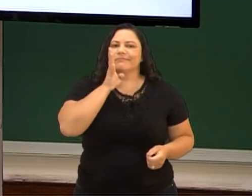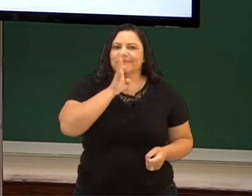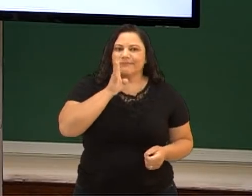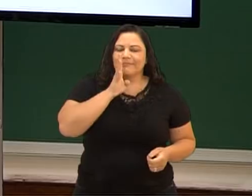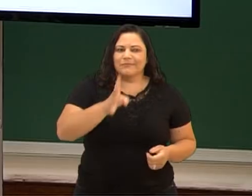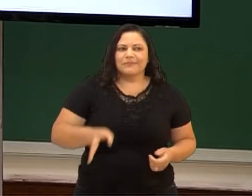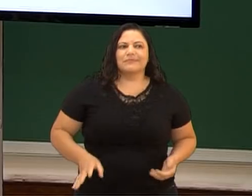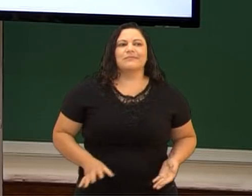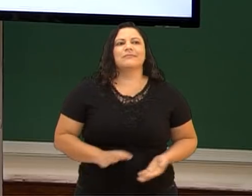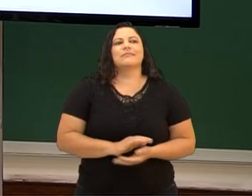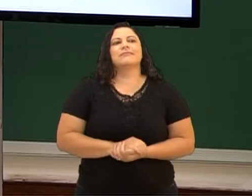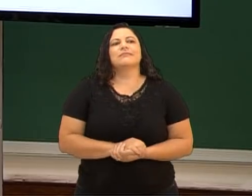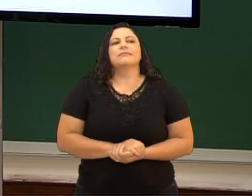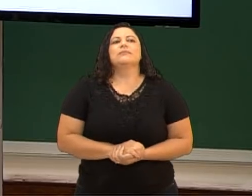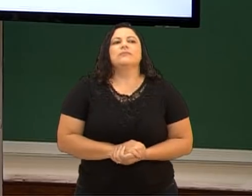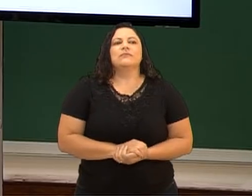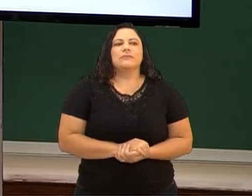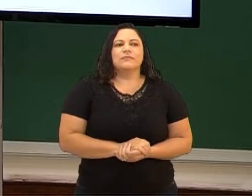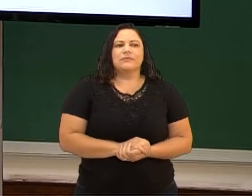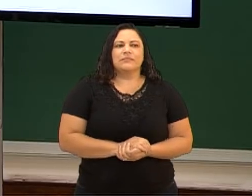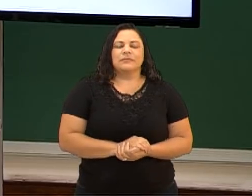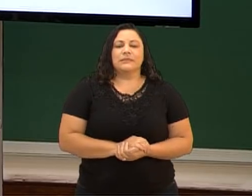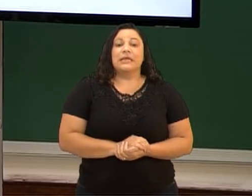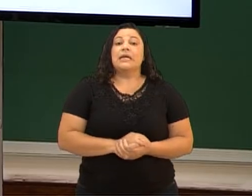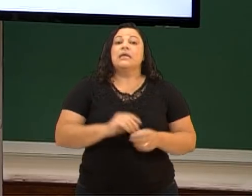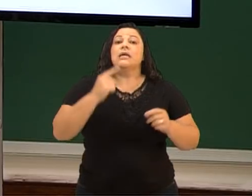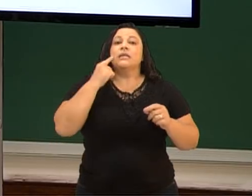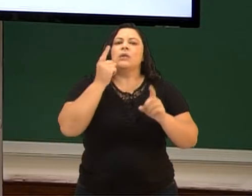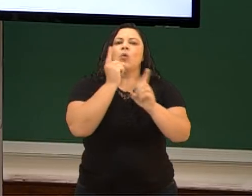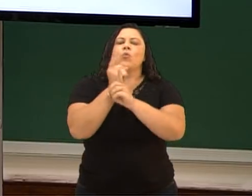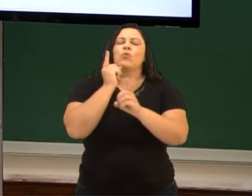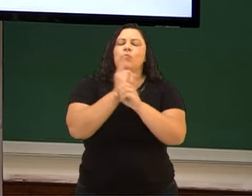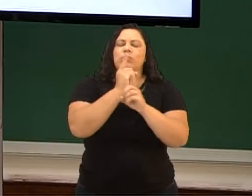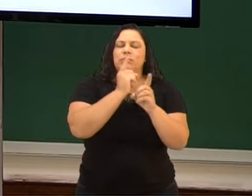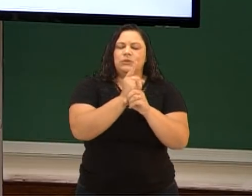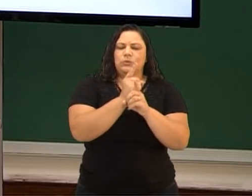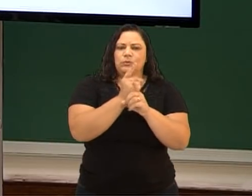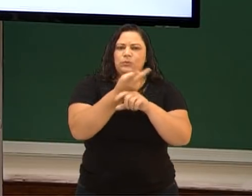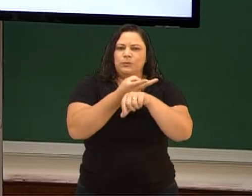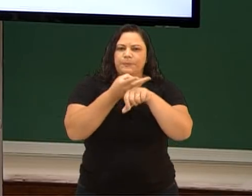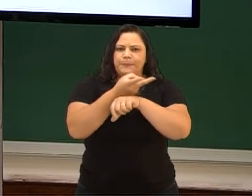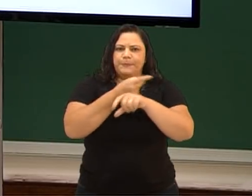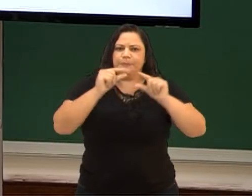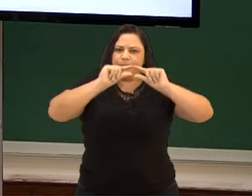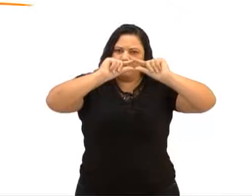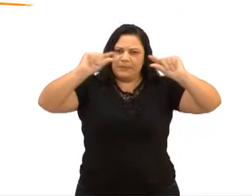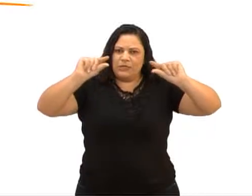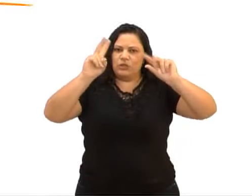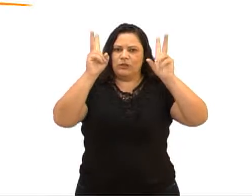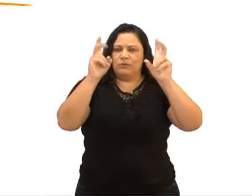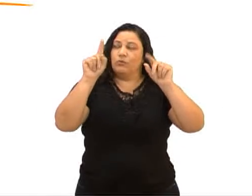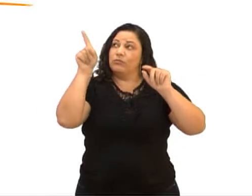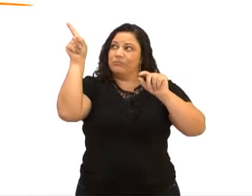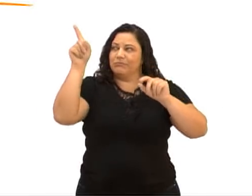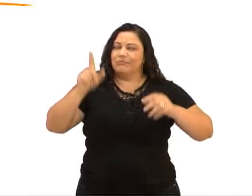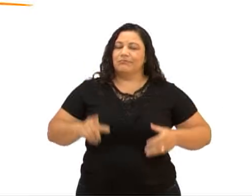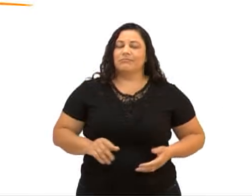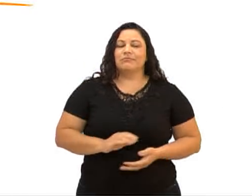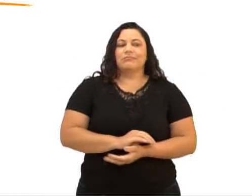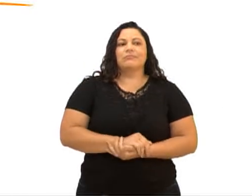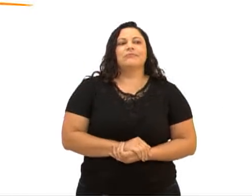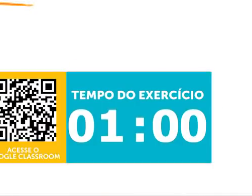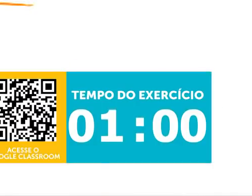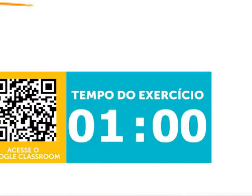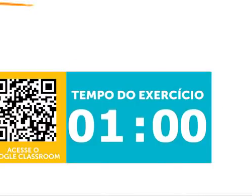sobre isso. Então procurem lá, medidas do transferidor e intervalos de 10 graus, que a professora já volta para jogar com vocês.